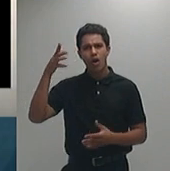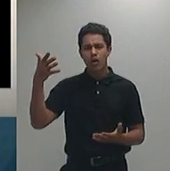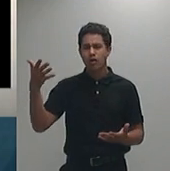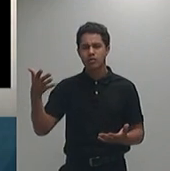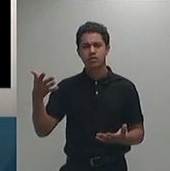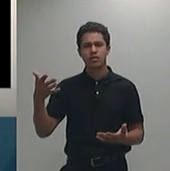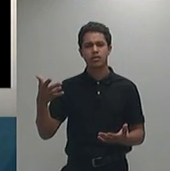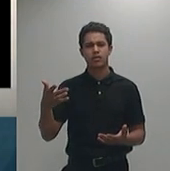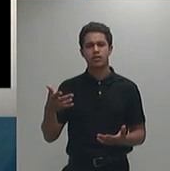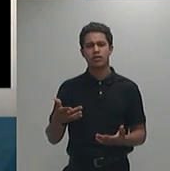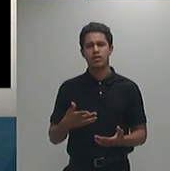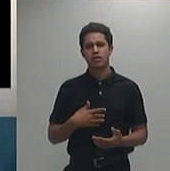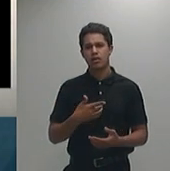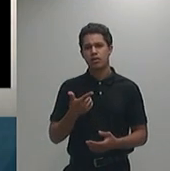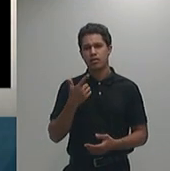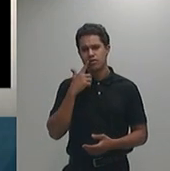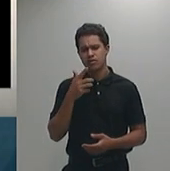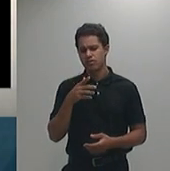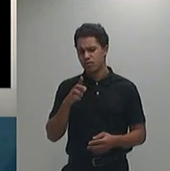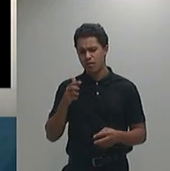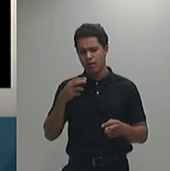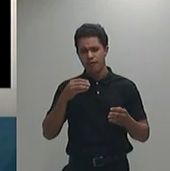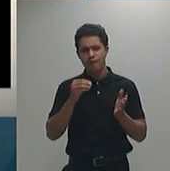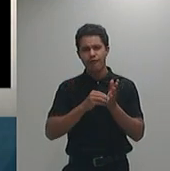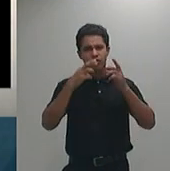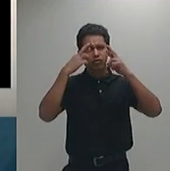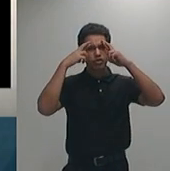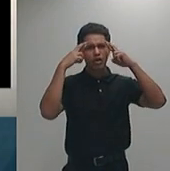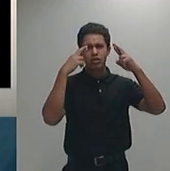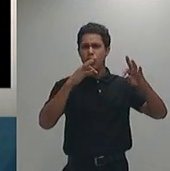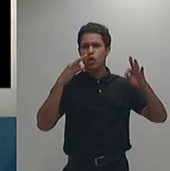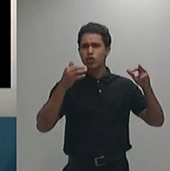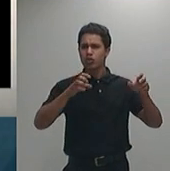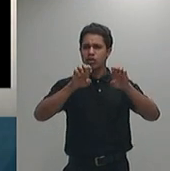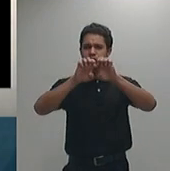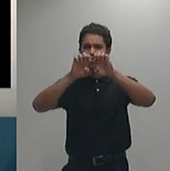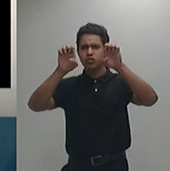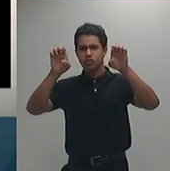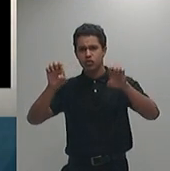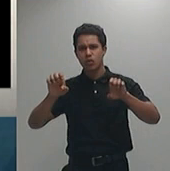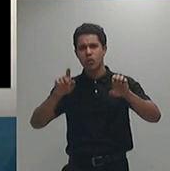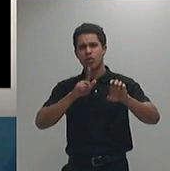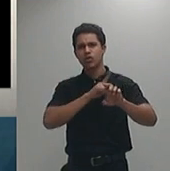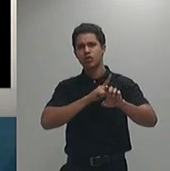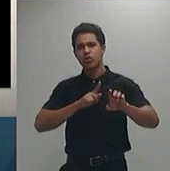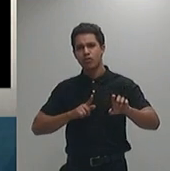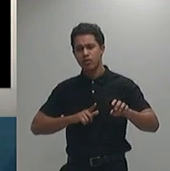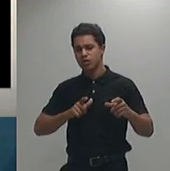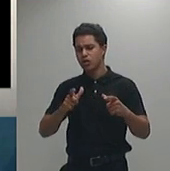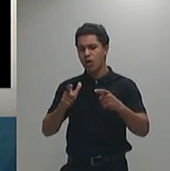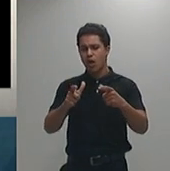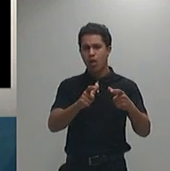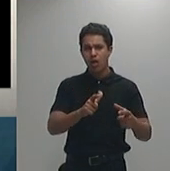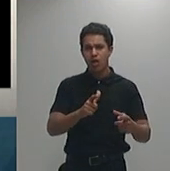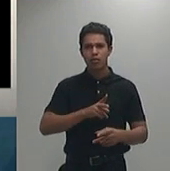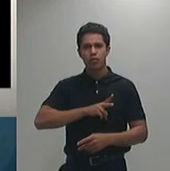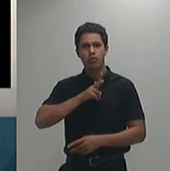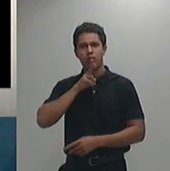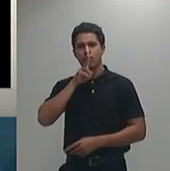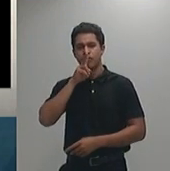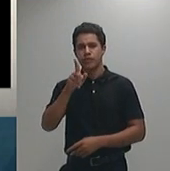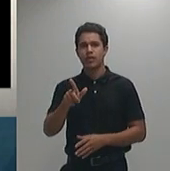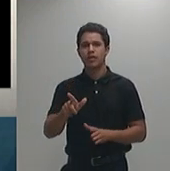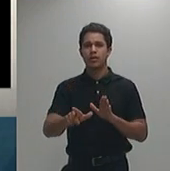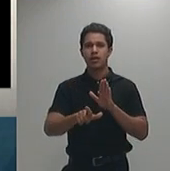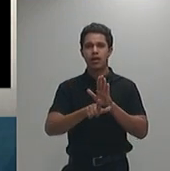é desrespeitar toda a estrutura de governança e de alocação de poderes que a lei societária